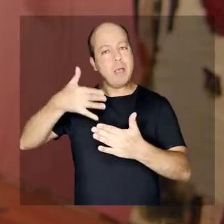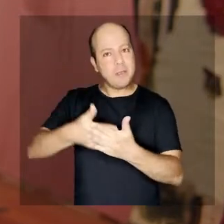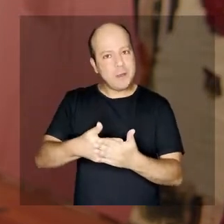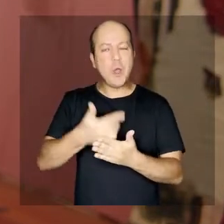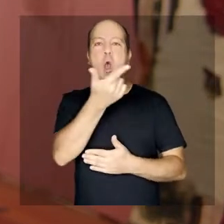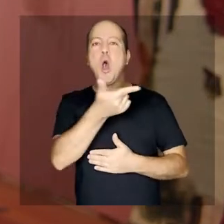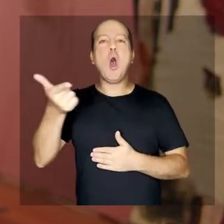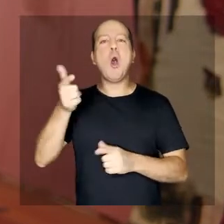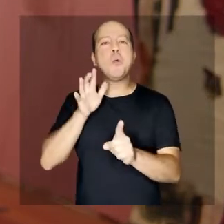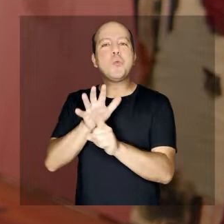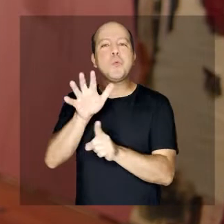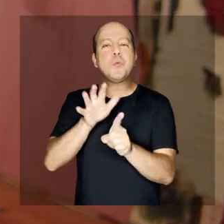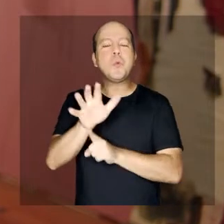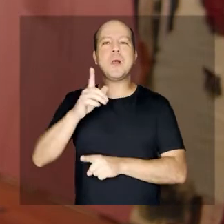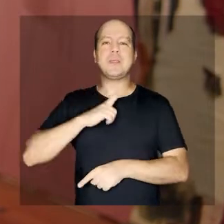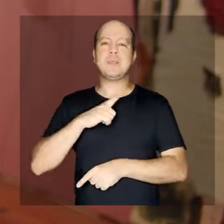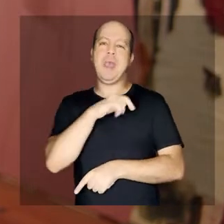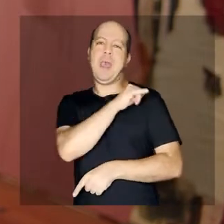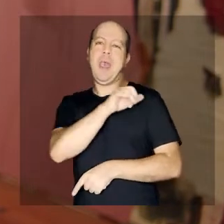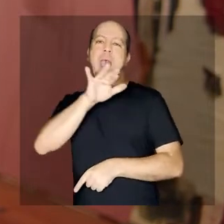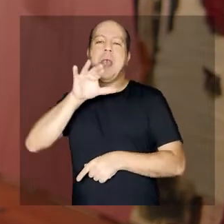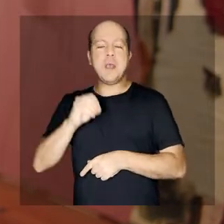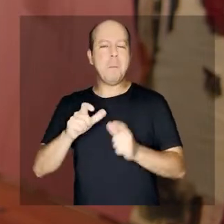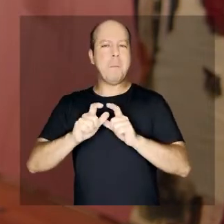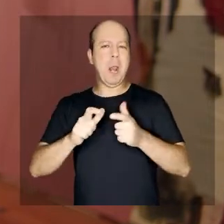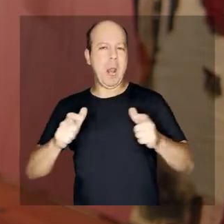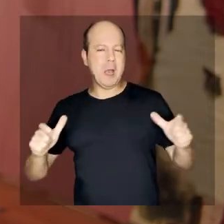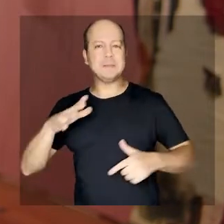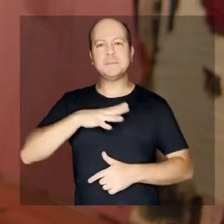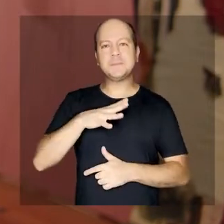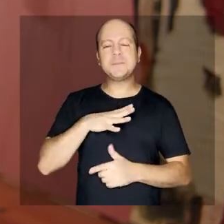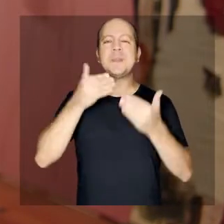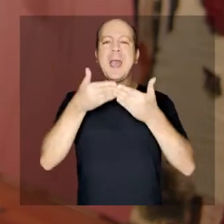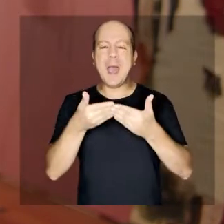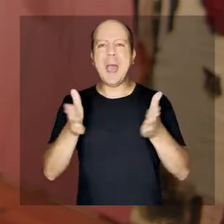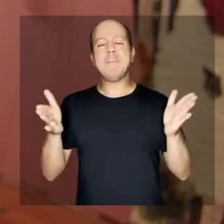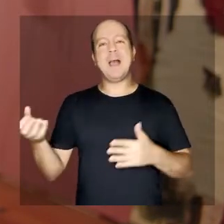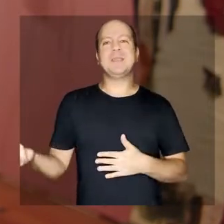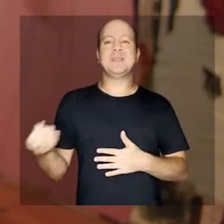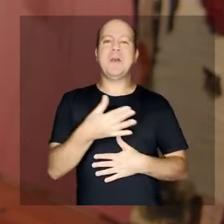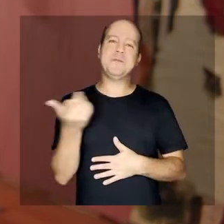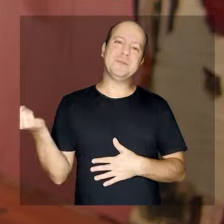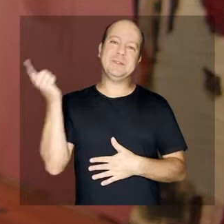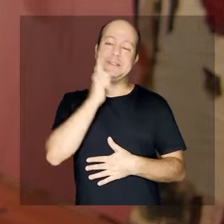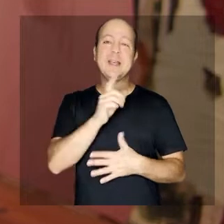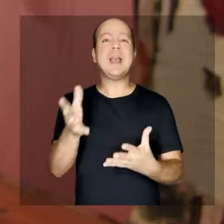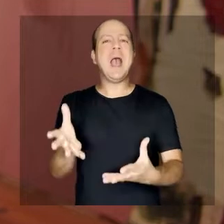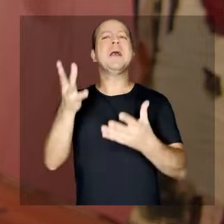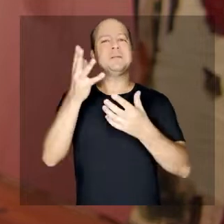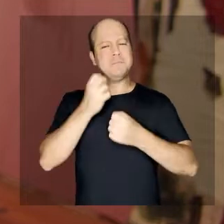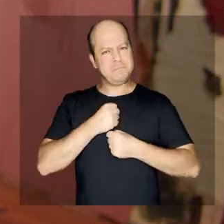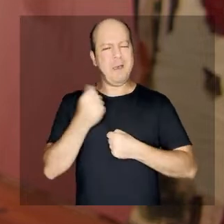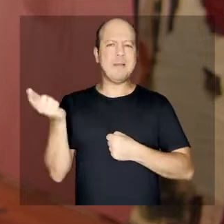repertório e também tantas outras influências que o rio aqui como essa cidade Ampla né E também muito aberta ao novo consegue